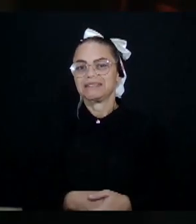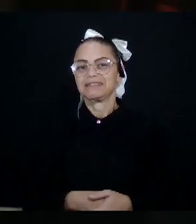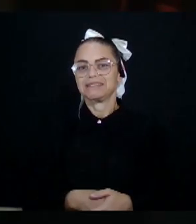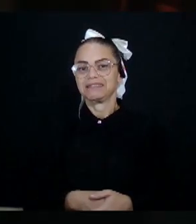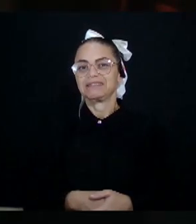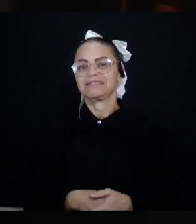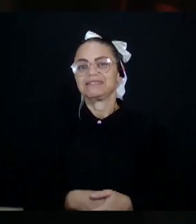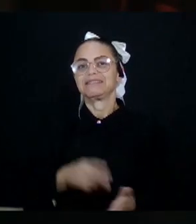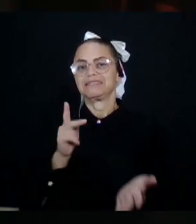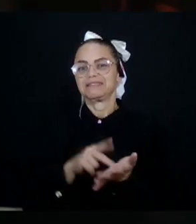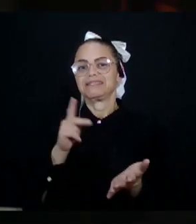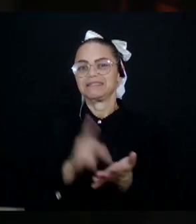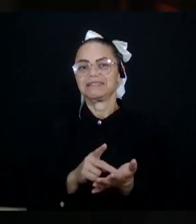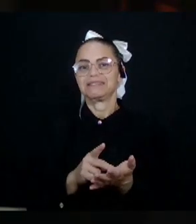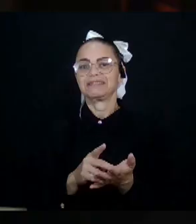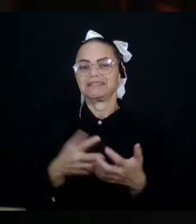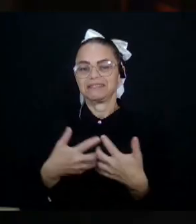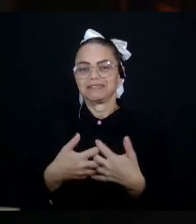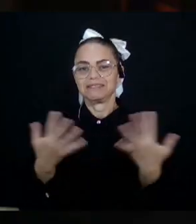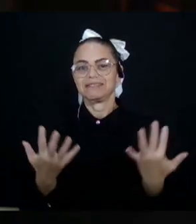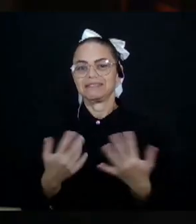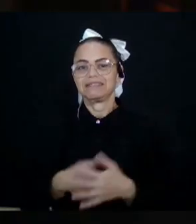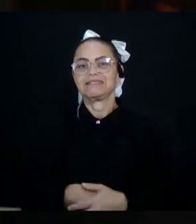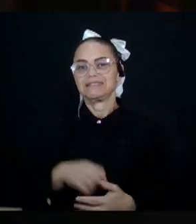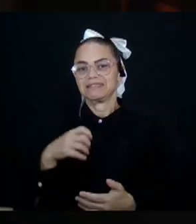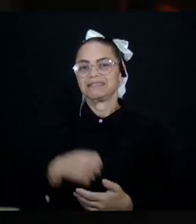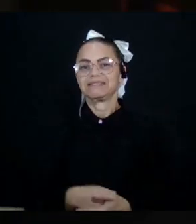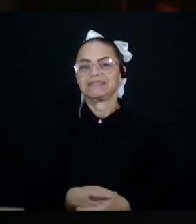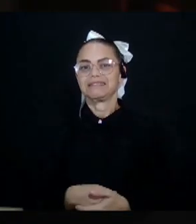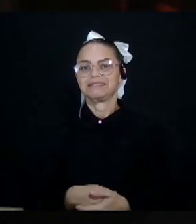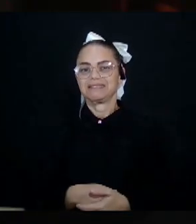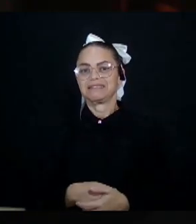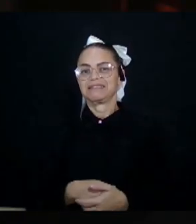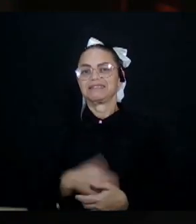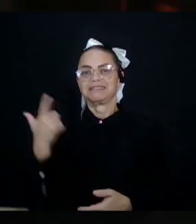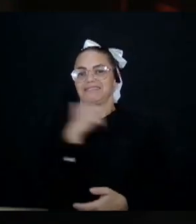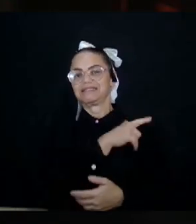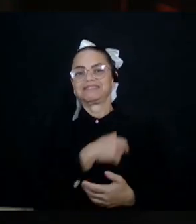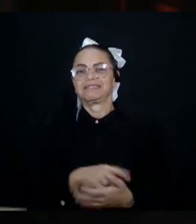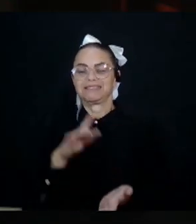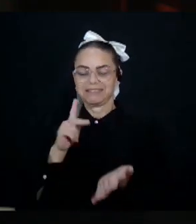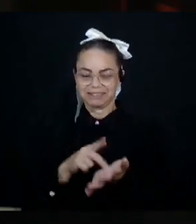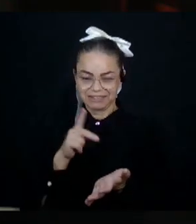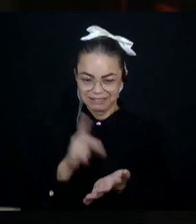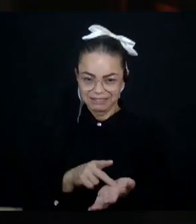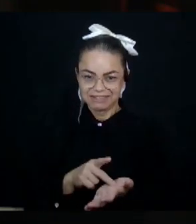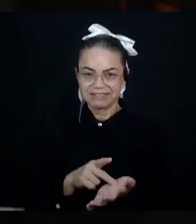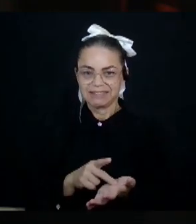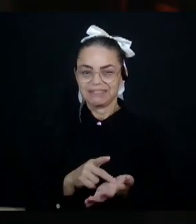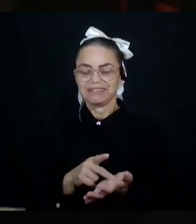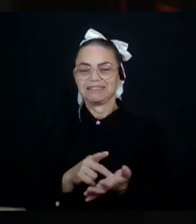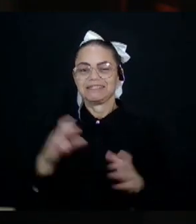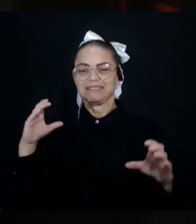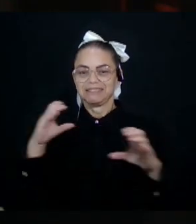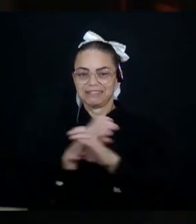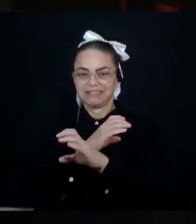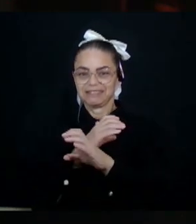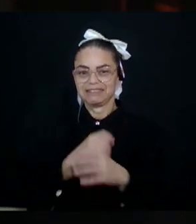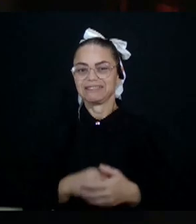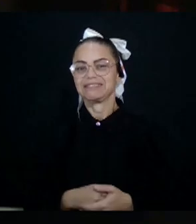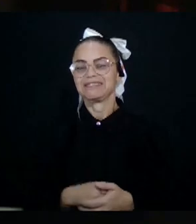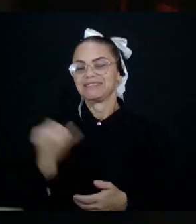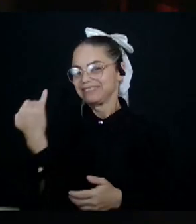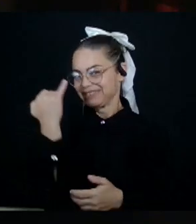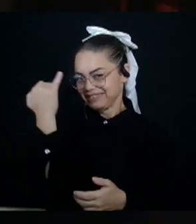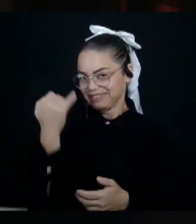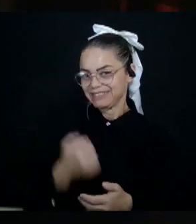realmente se desligar. Tô aprendendo, uma hora dessa eu consigo de forma assim completa, né? Mas o importante é que a gente vai